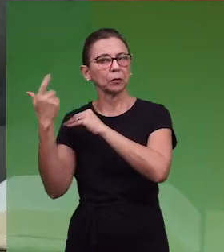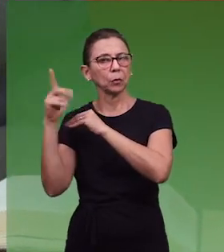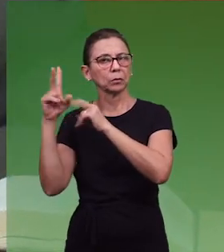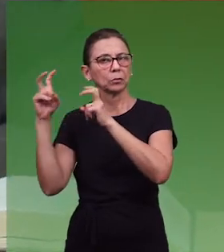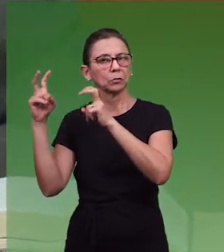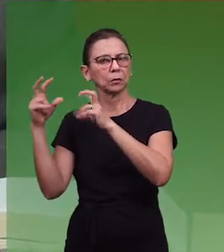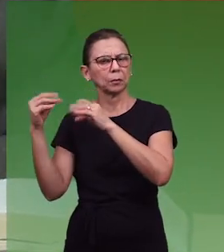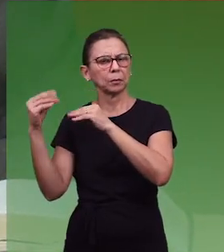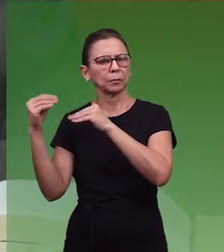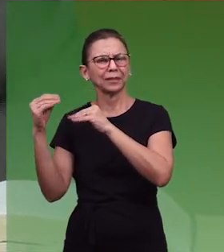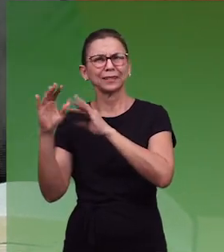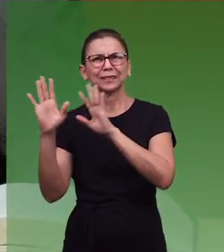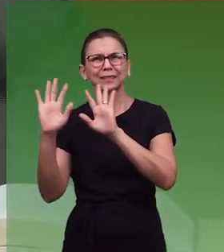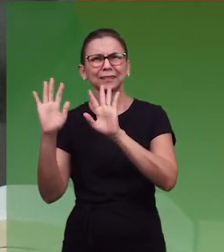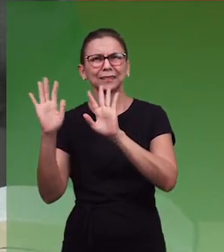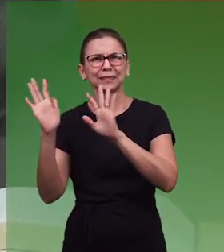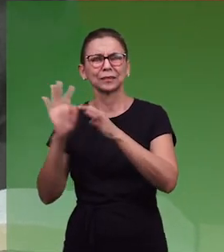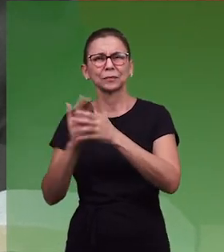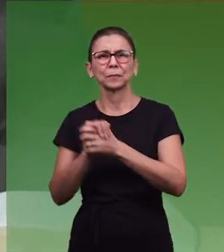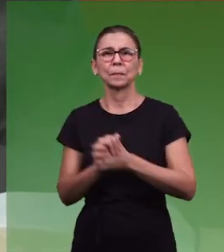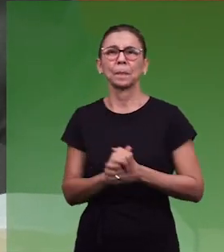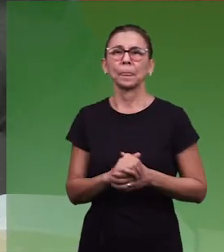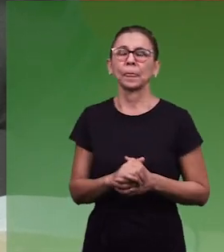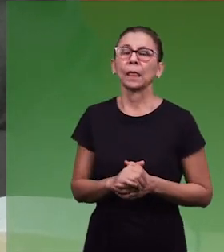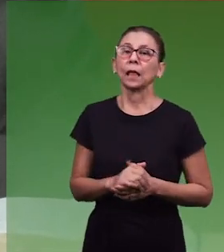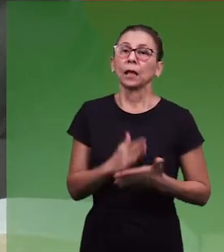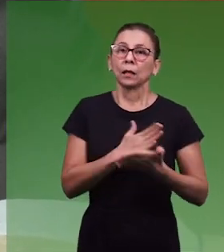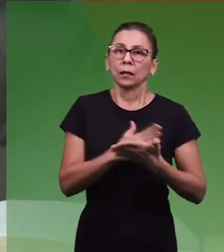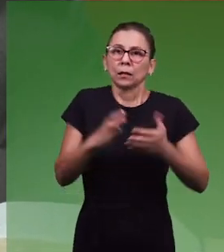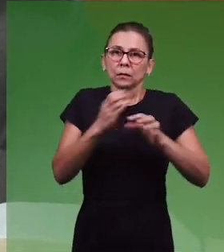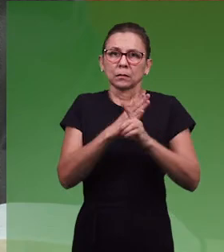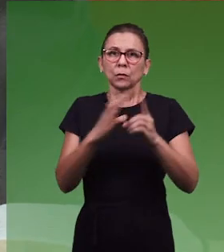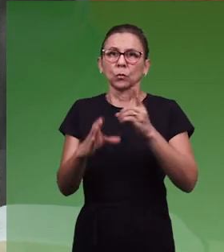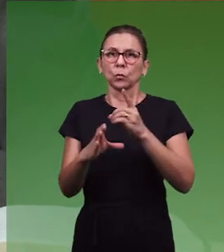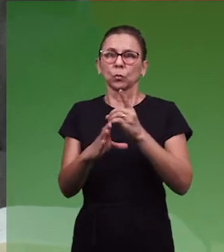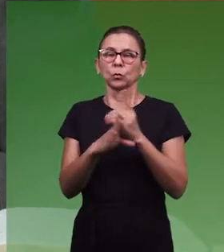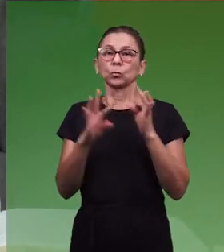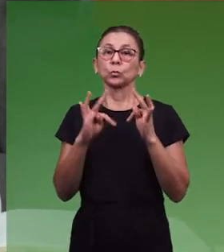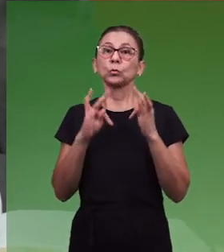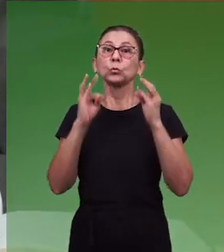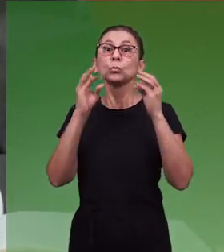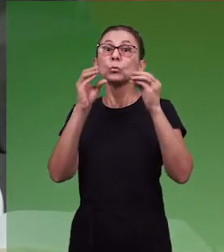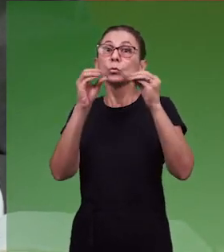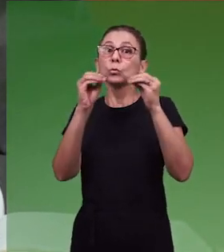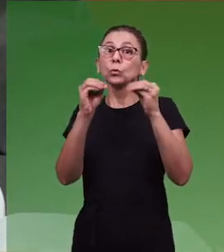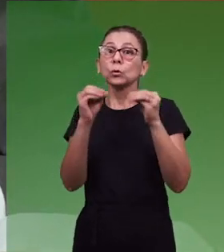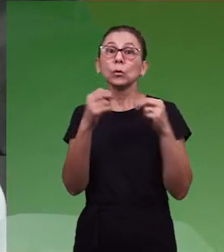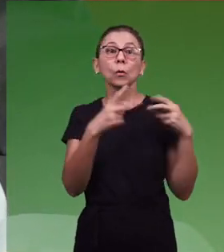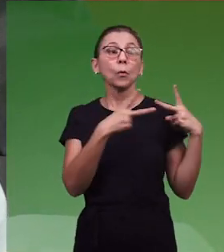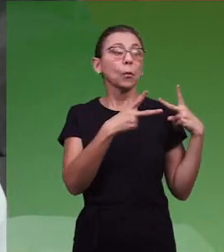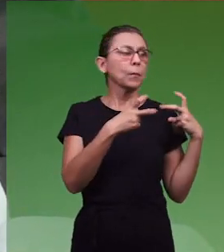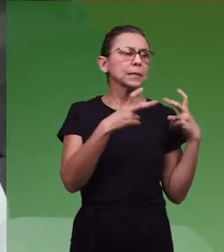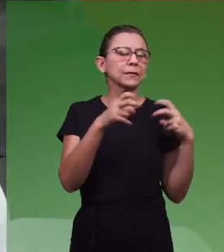Esse é o ambiente do culto. Mas, na hora que vai começar o culto, todos precisam estarem atentos aos